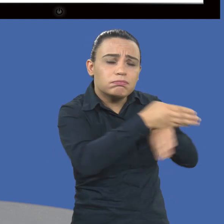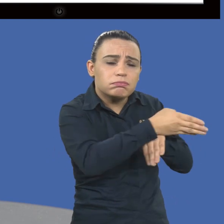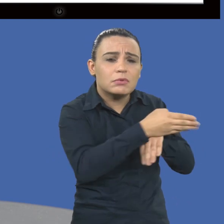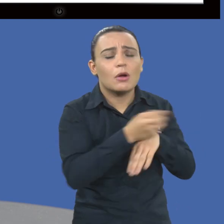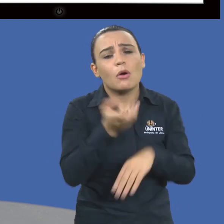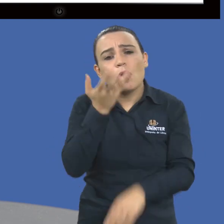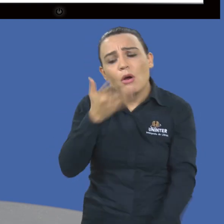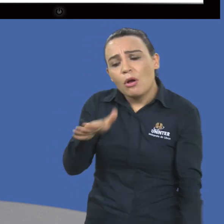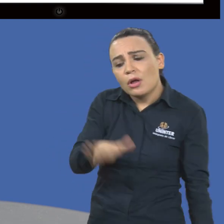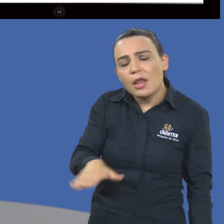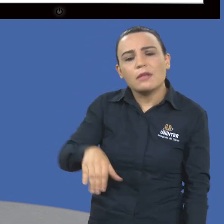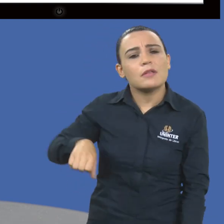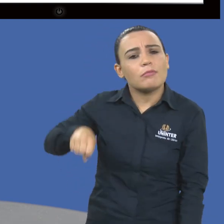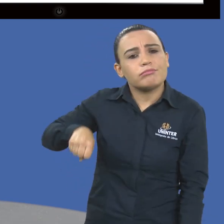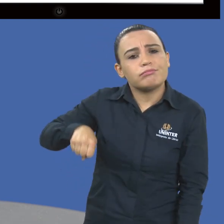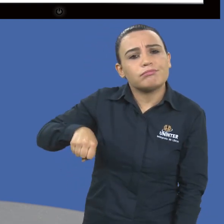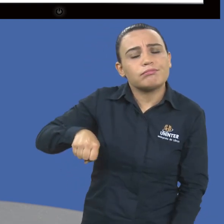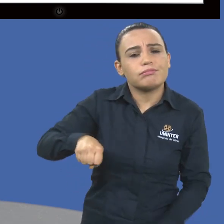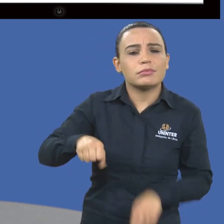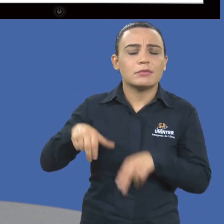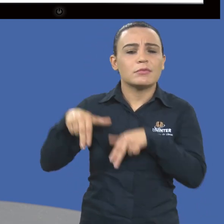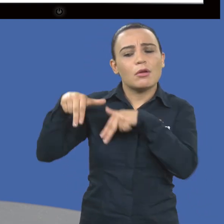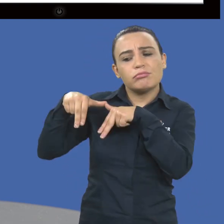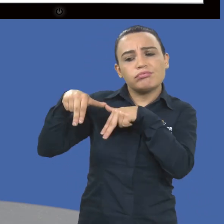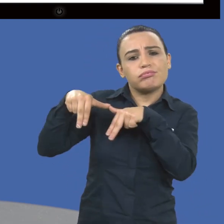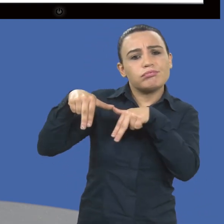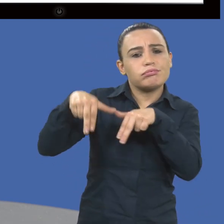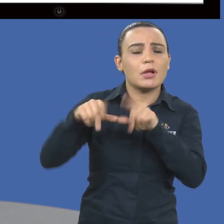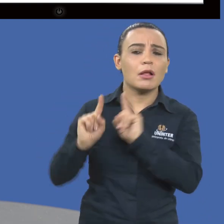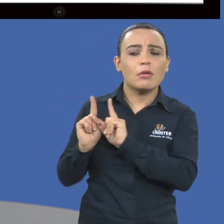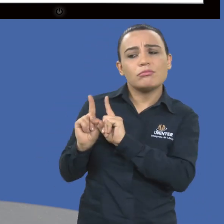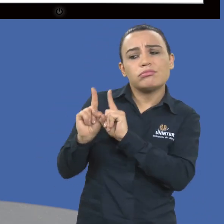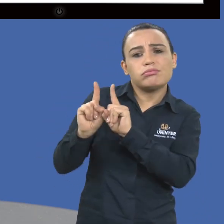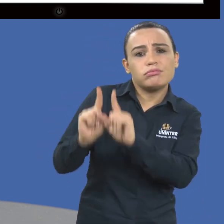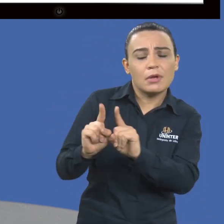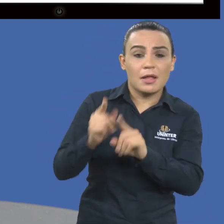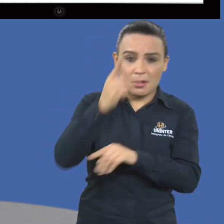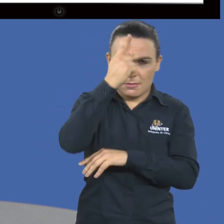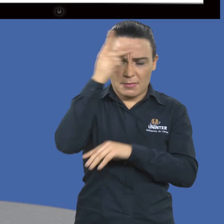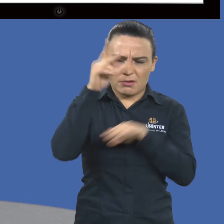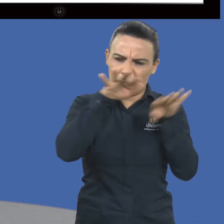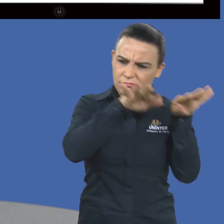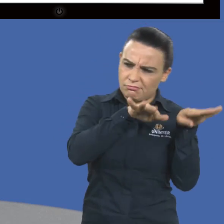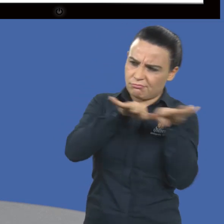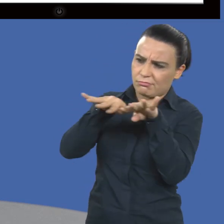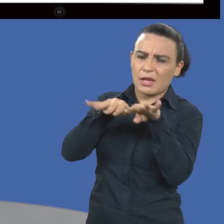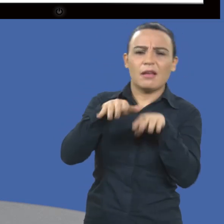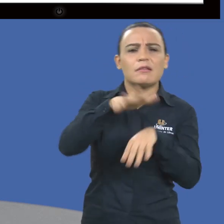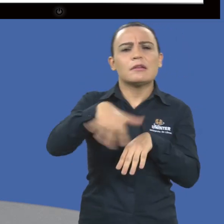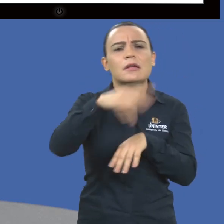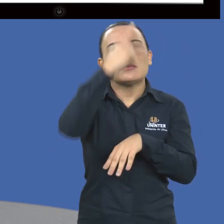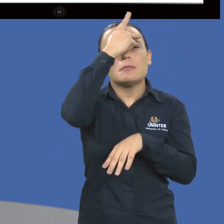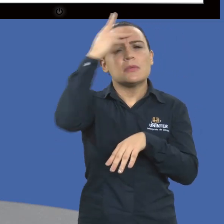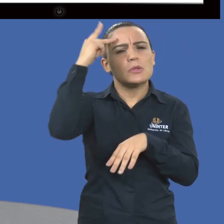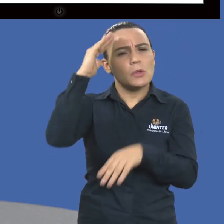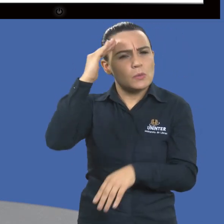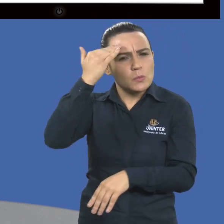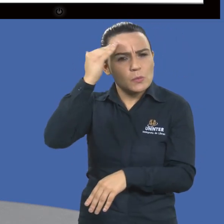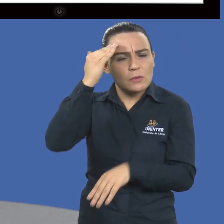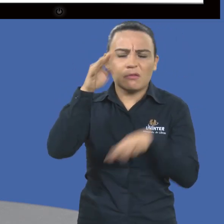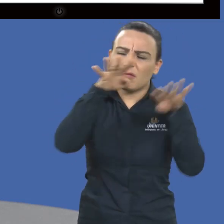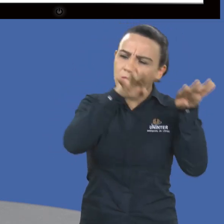você vai passear com uma criancinha com síndrome de Down, muitas vezes algumas pessoas que não